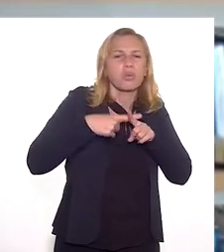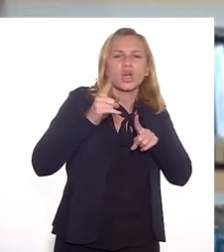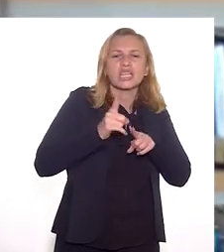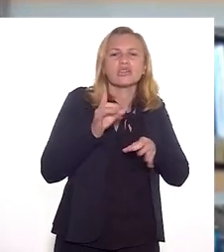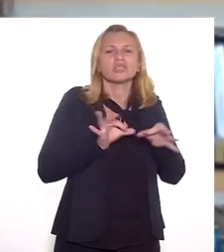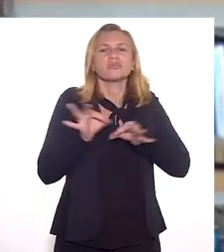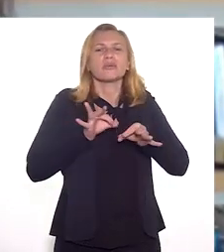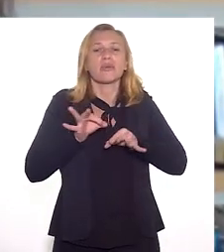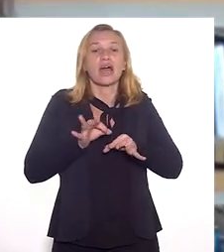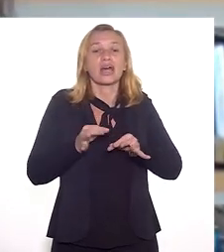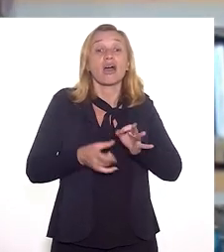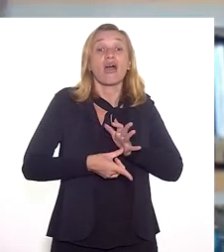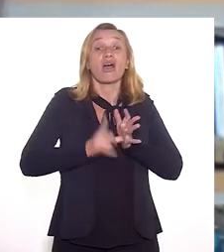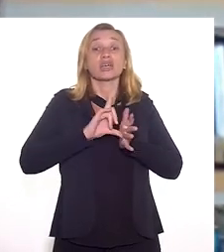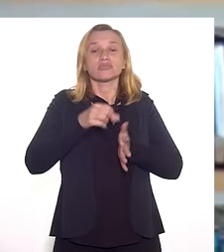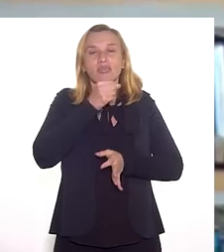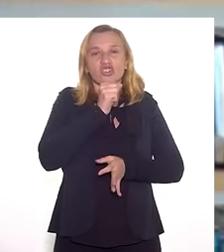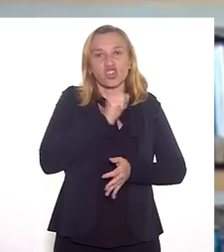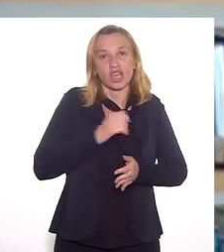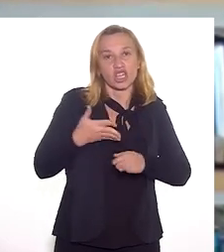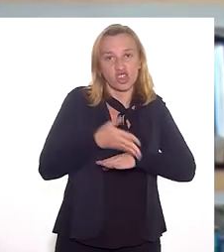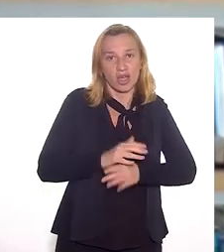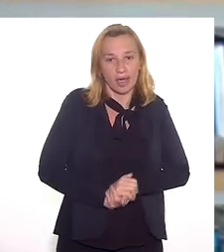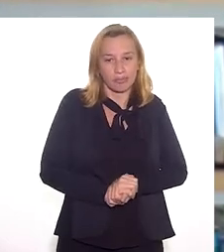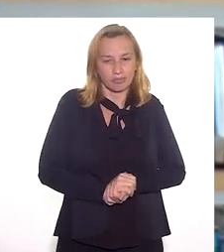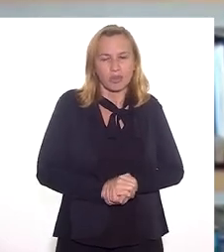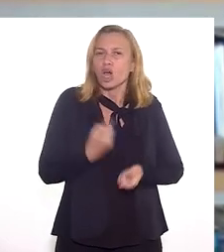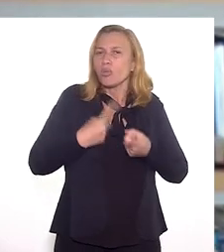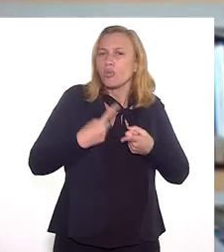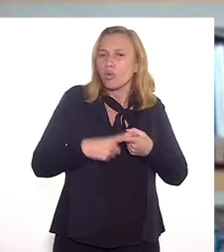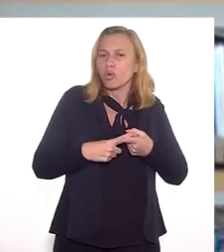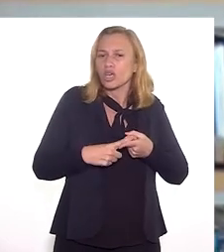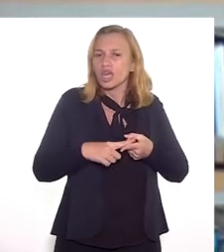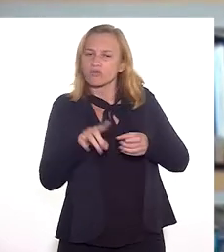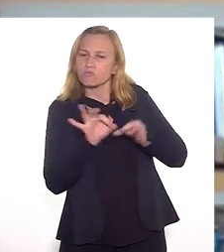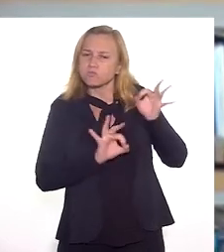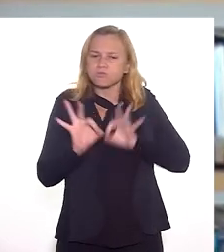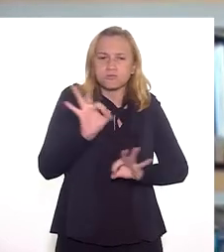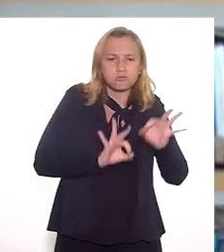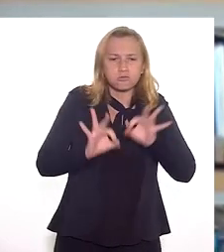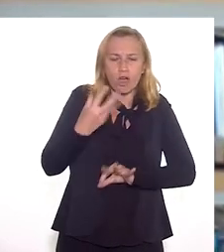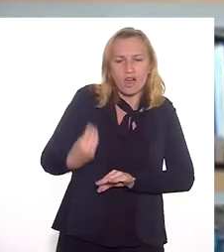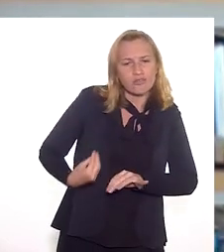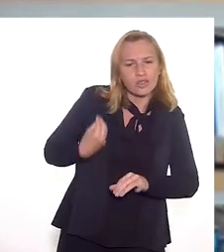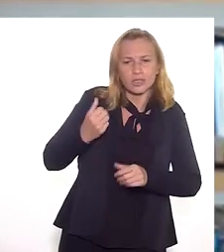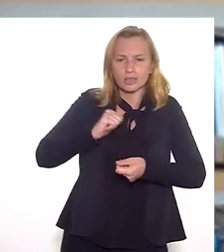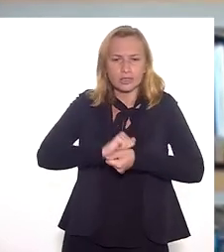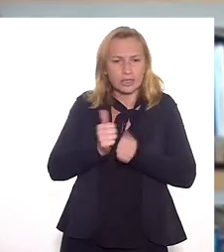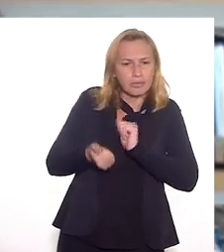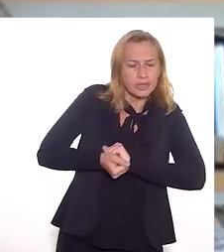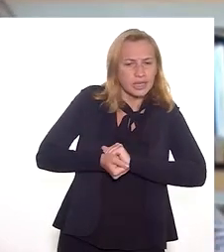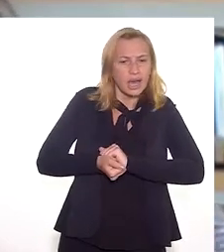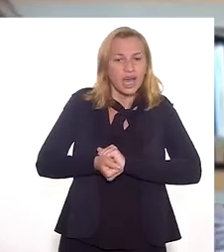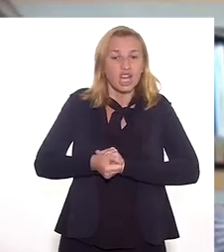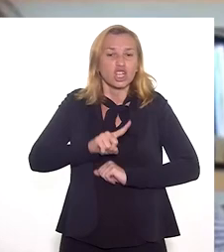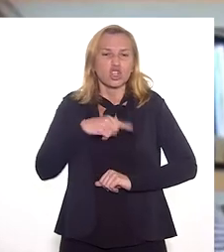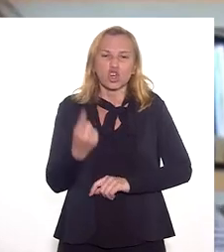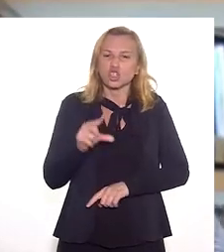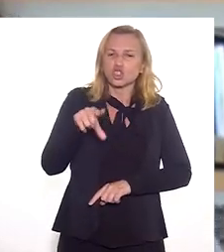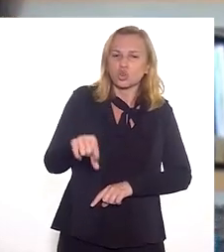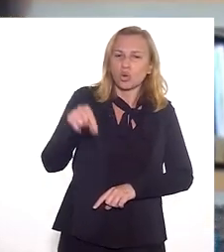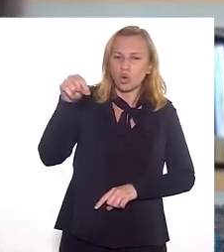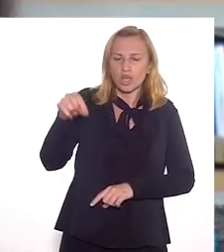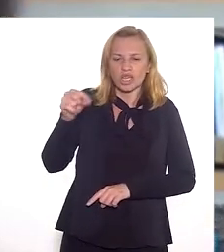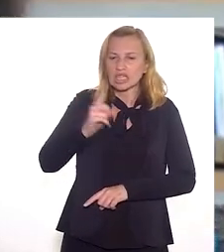não se prepara para a velhice? Por que que, tendo mecanismos para organizar a vida patrimonial, nós